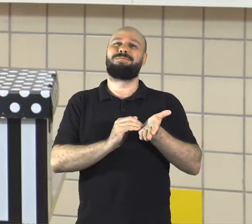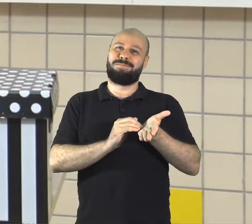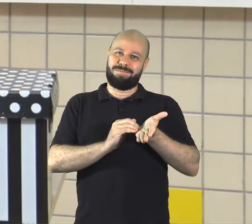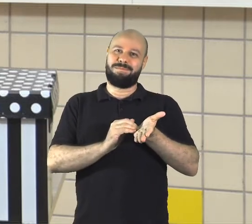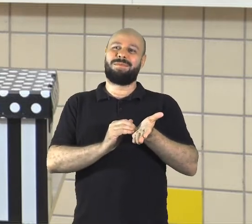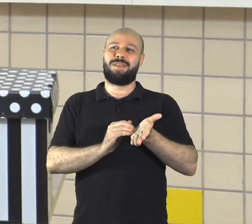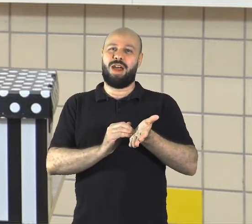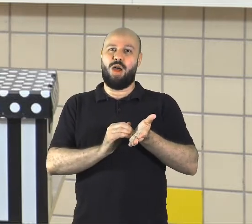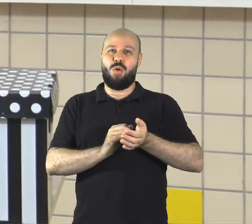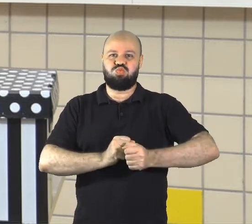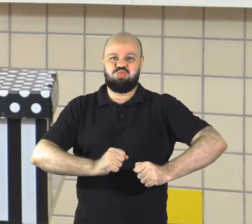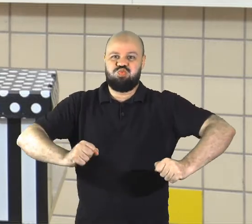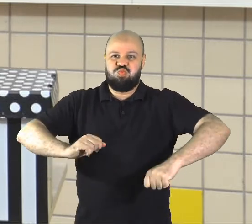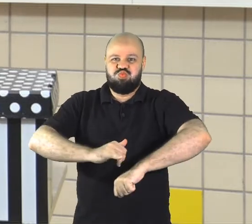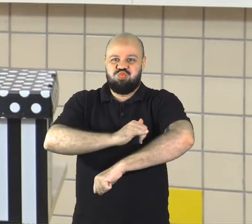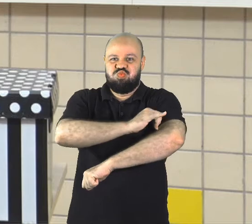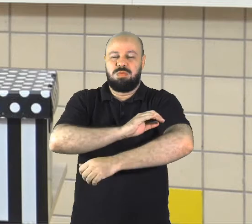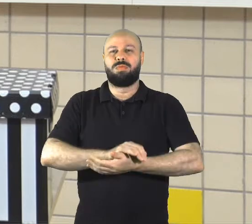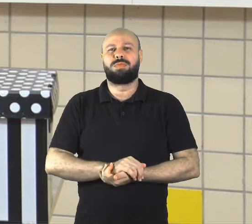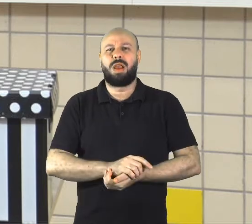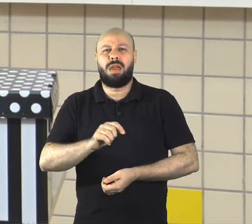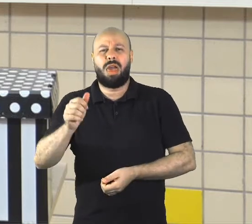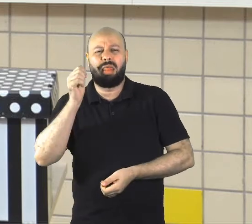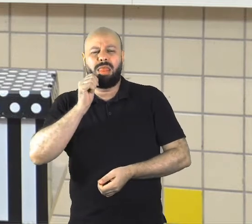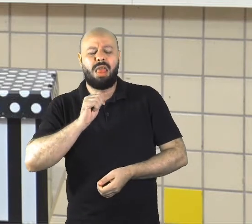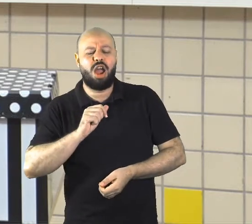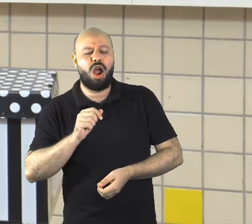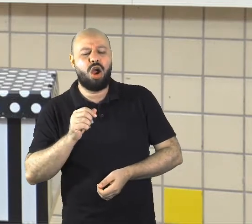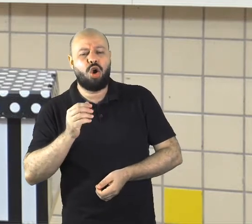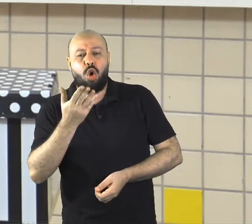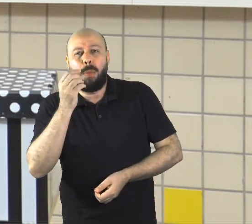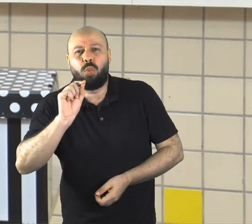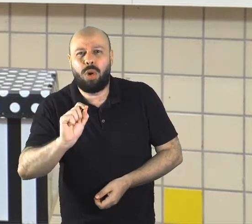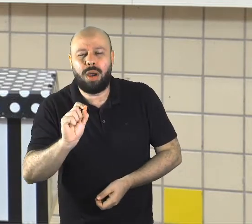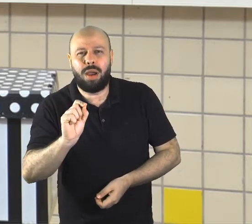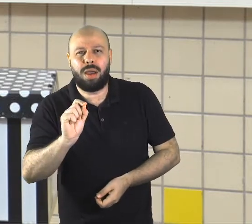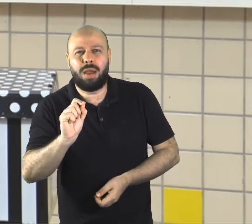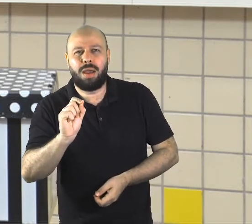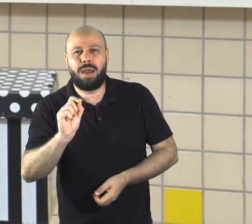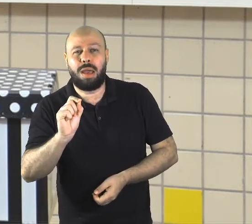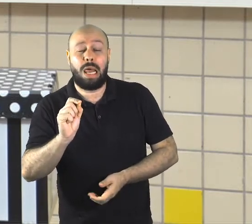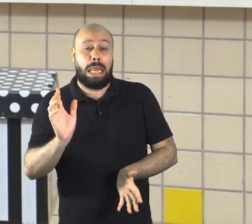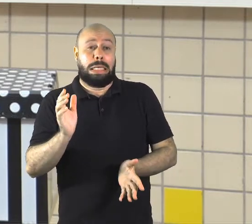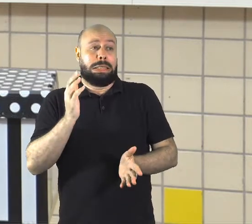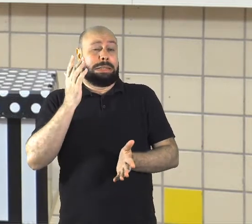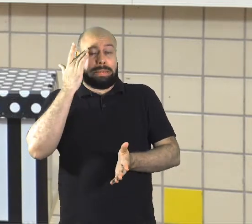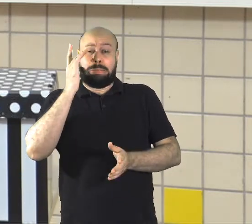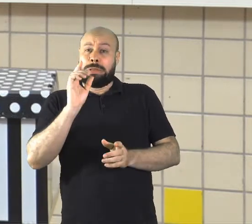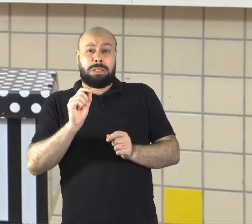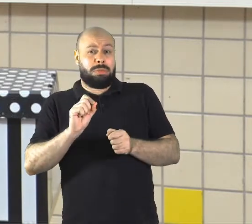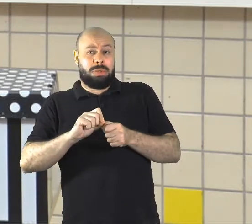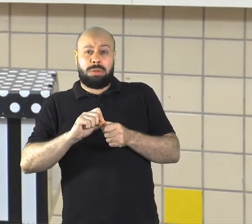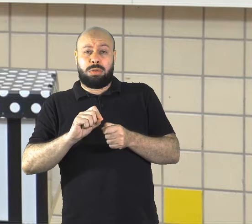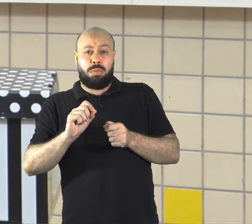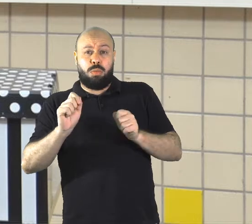bem gordinhos. E o que a rainha roeu por engano? Vocês lembram, estava no texto? Falava que ela roeu por engano o quê? Quem